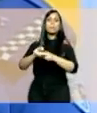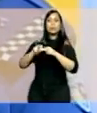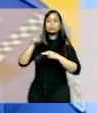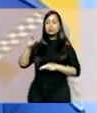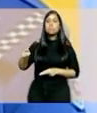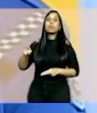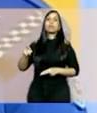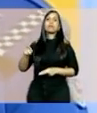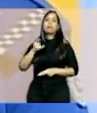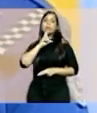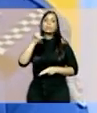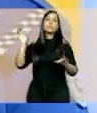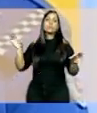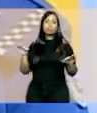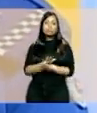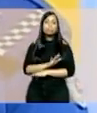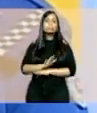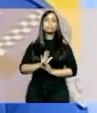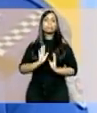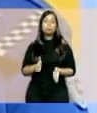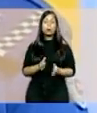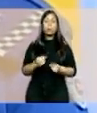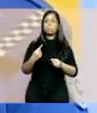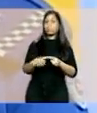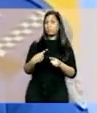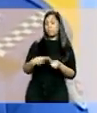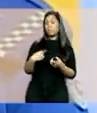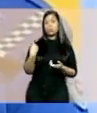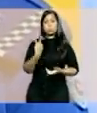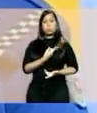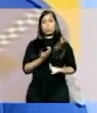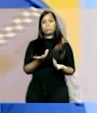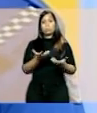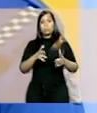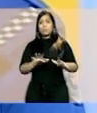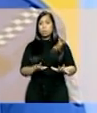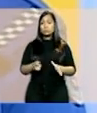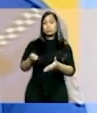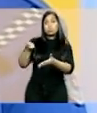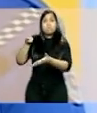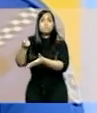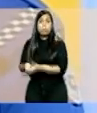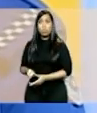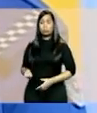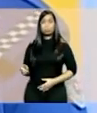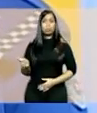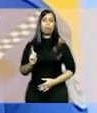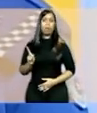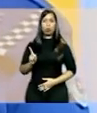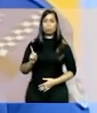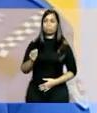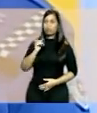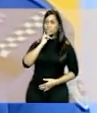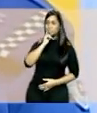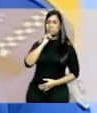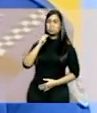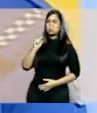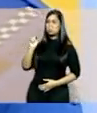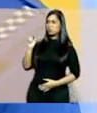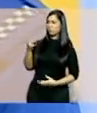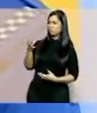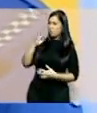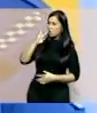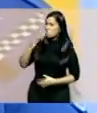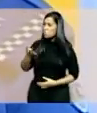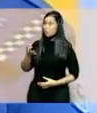solução é construída. Porque nós não queremos, nós não impomos nada, nós não julgamos ninguém, nós não